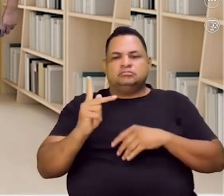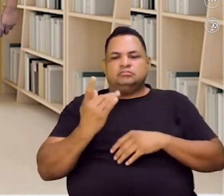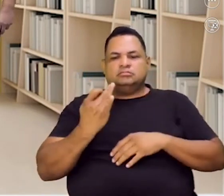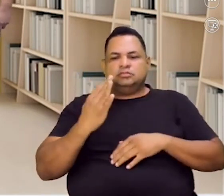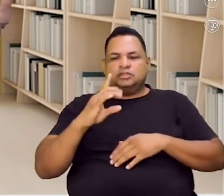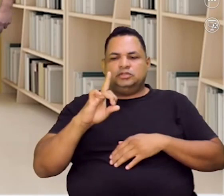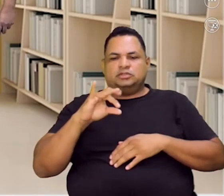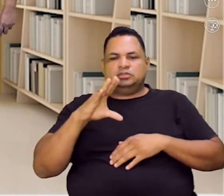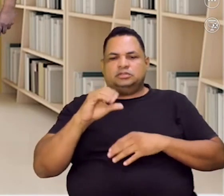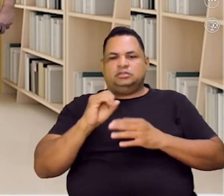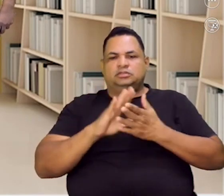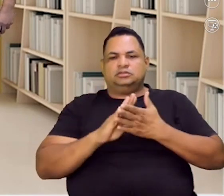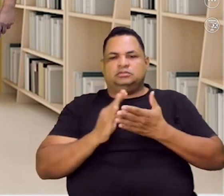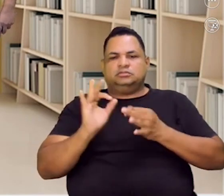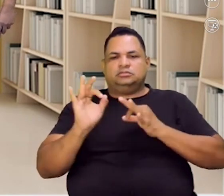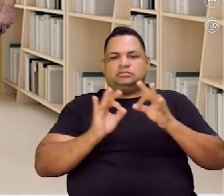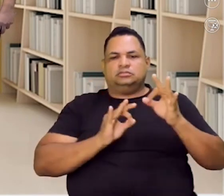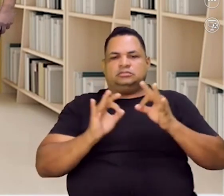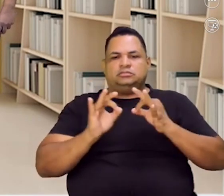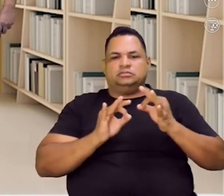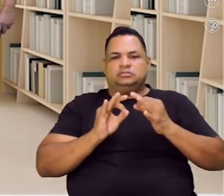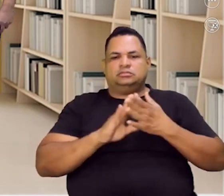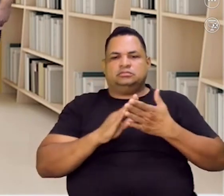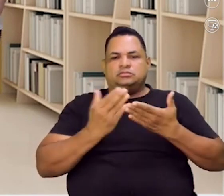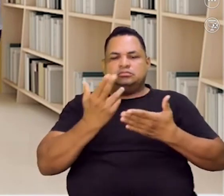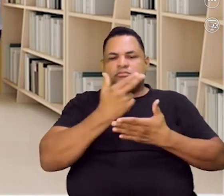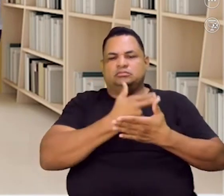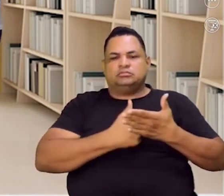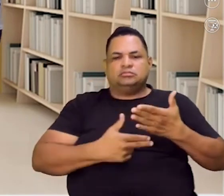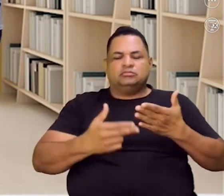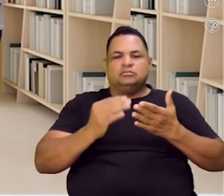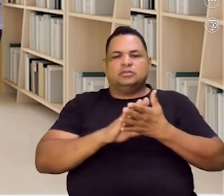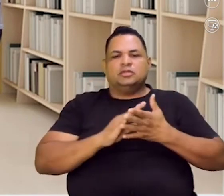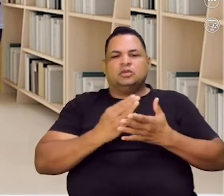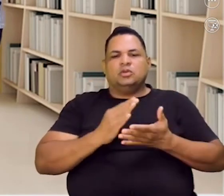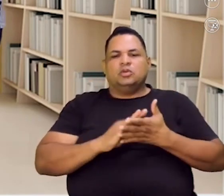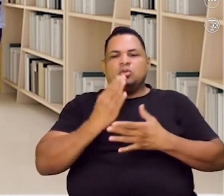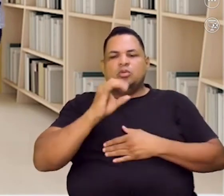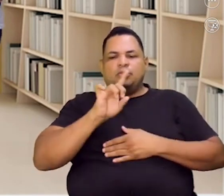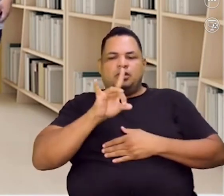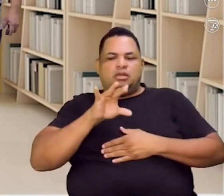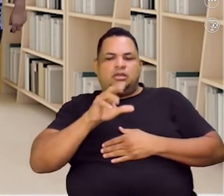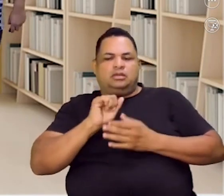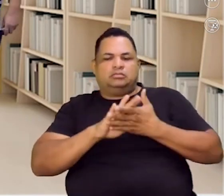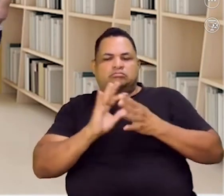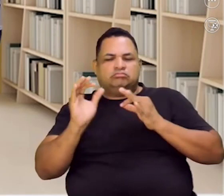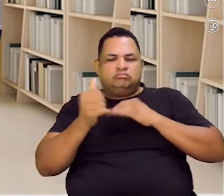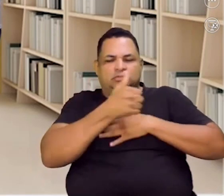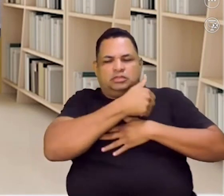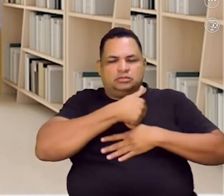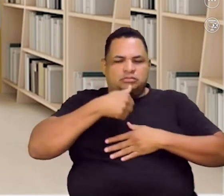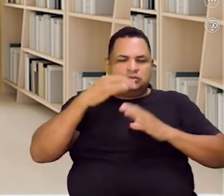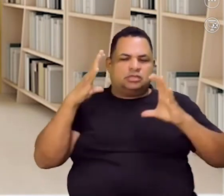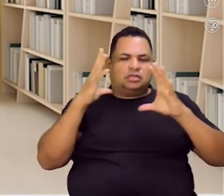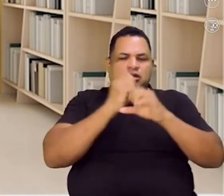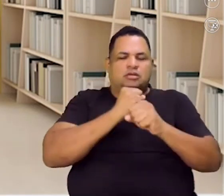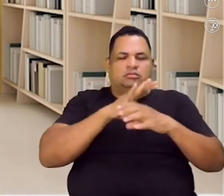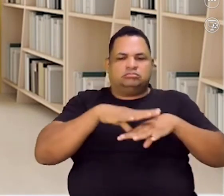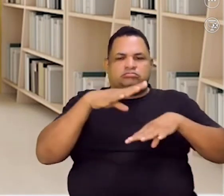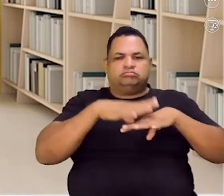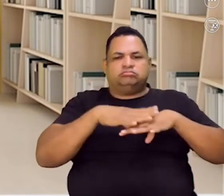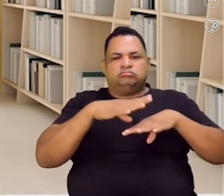universo, esboçado por Copérnico, né, e aperfeiçoando cálculos matemáticos,